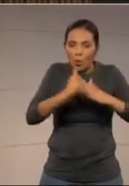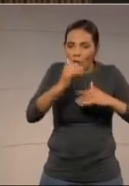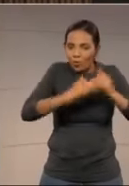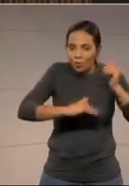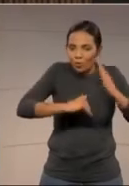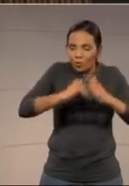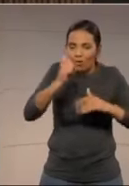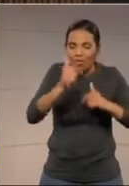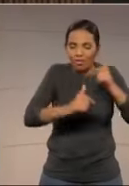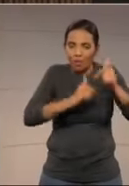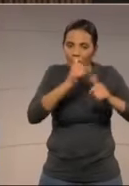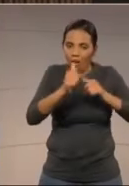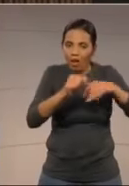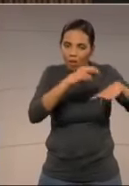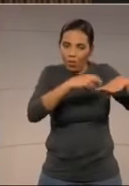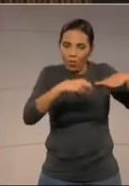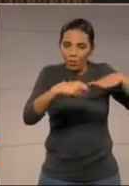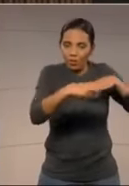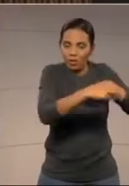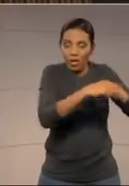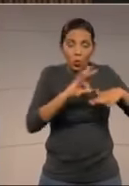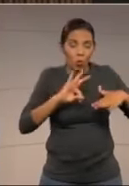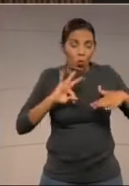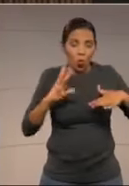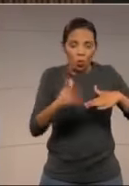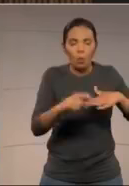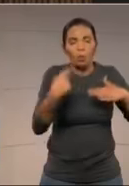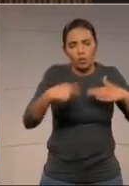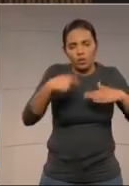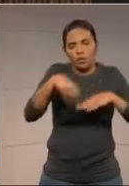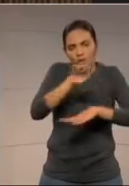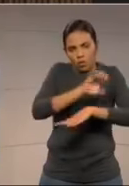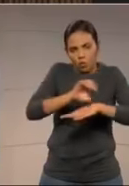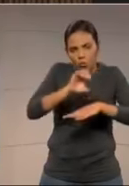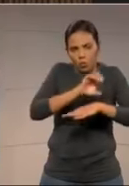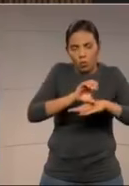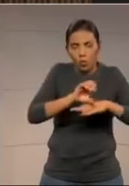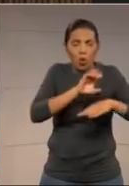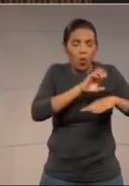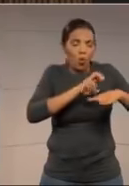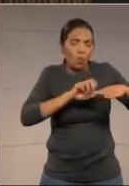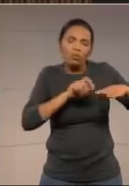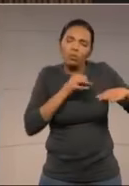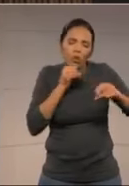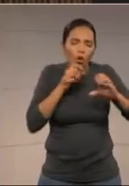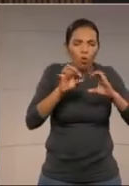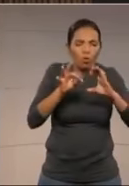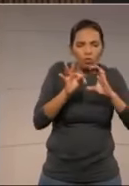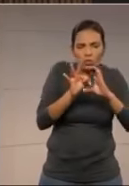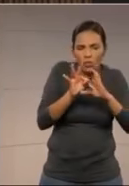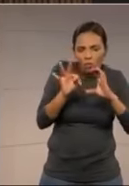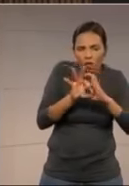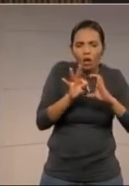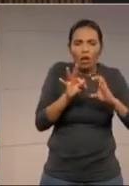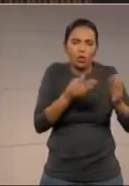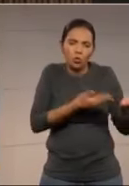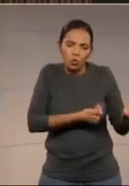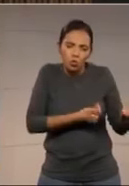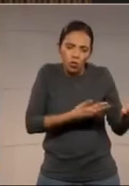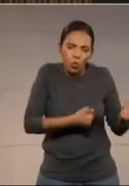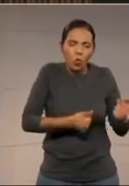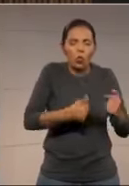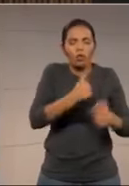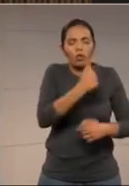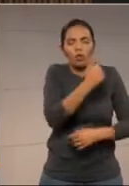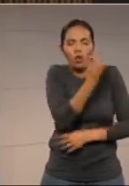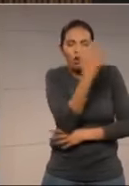todos os conselhos populares e participativos do Estado, desde o Conselho Tutelar, da Juventude, da Saúde, do Meio